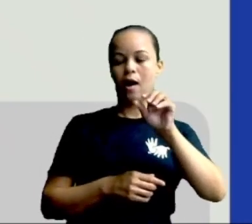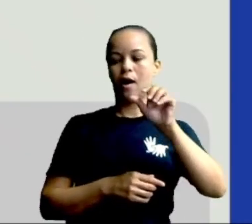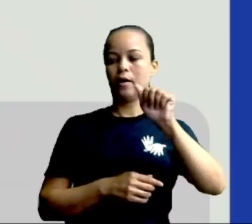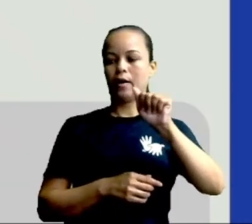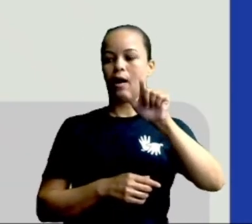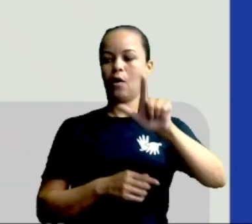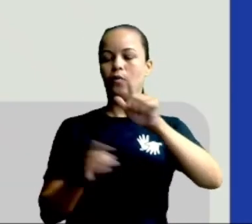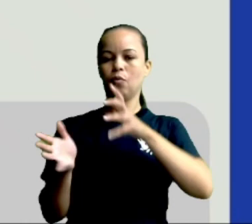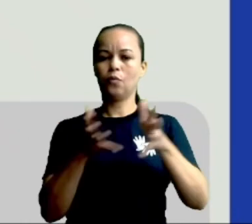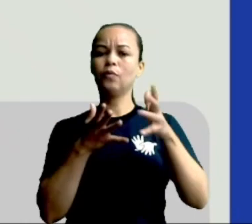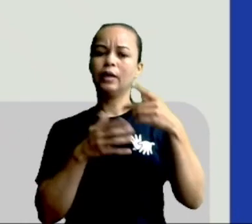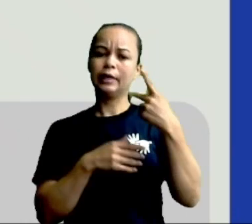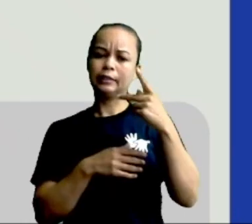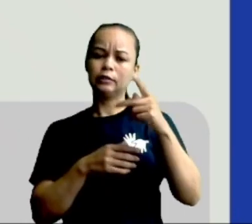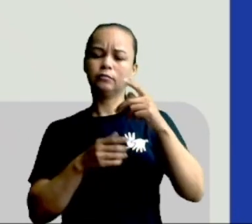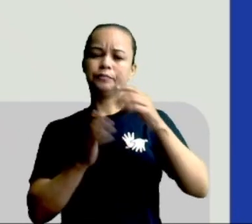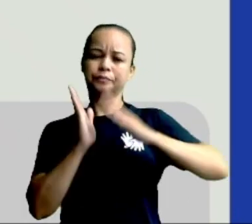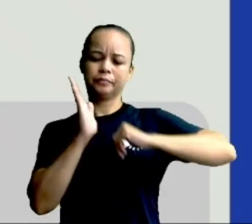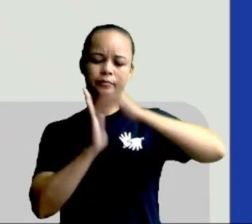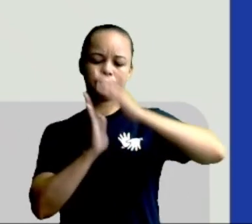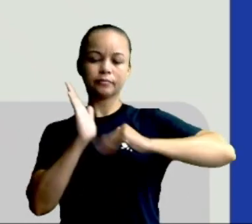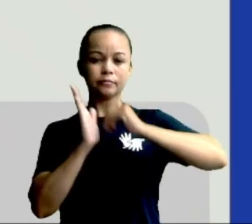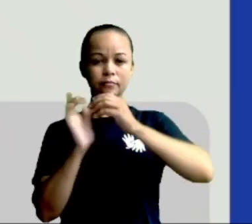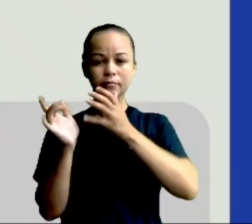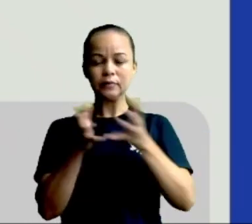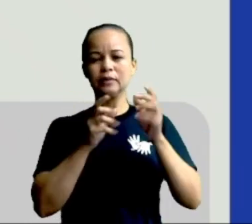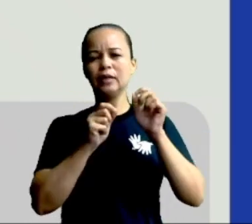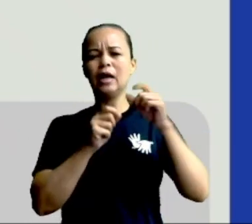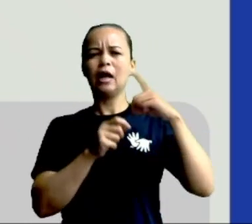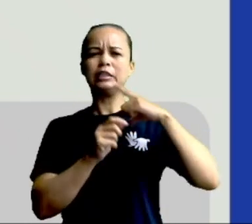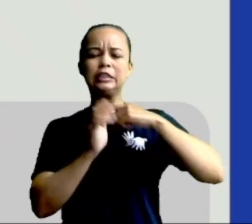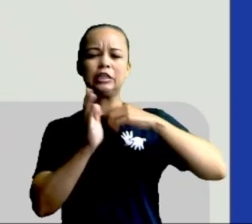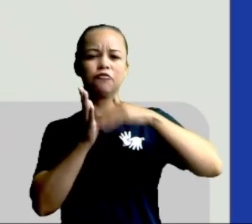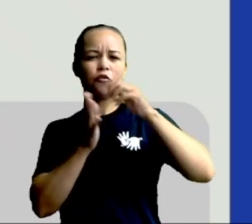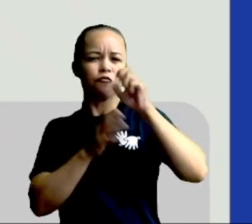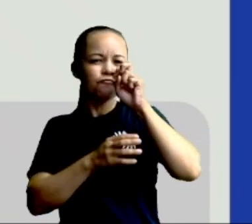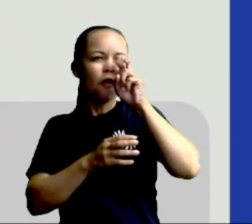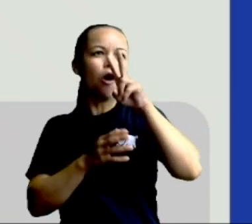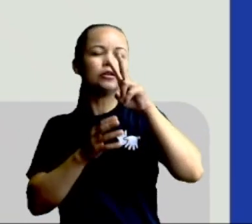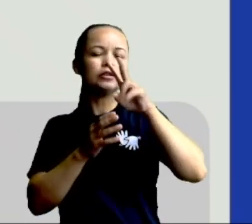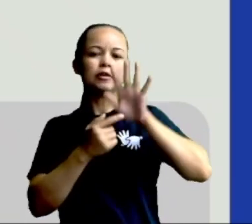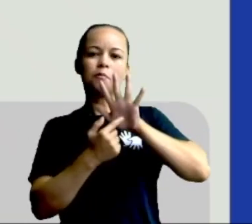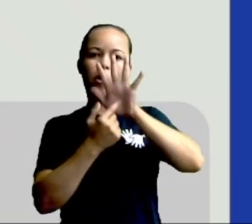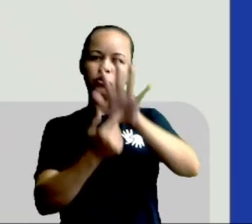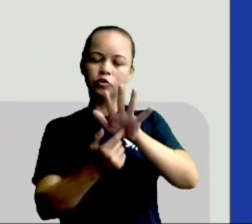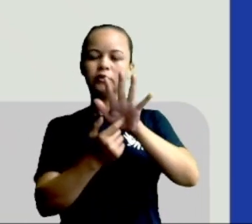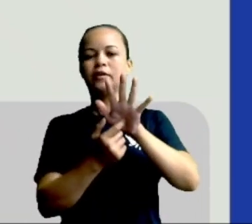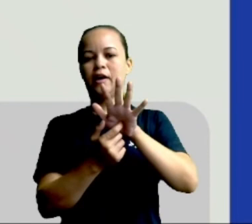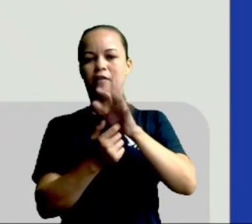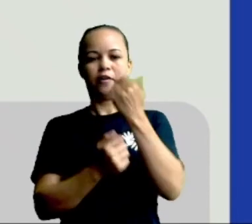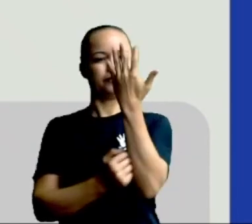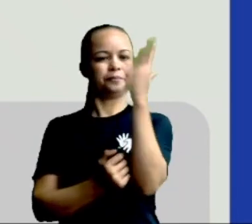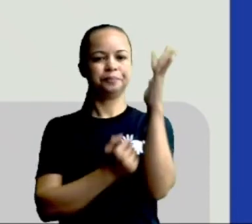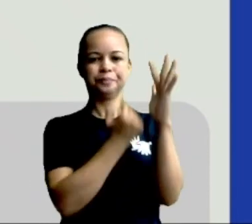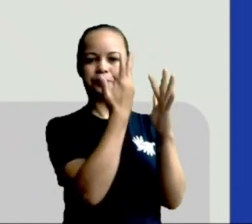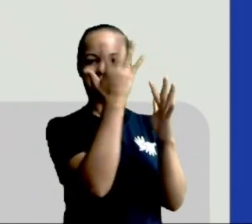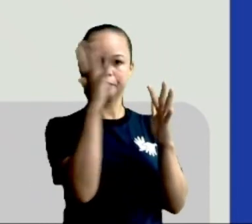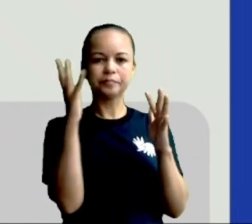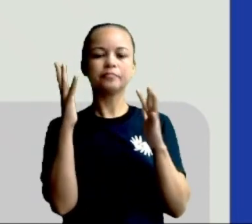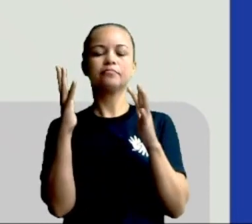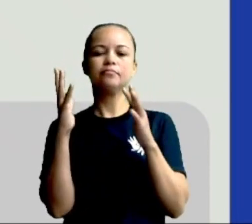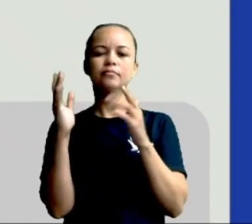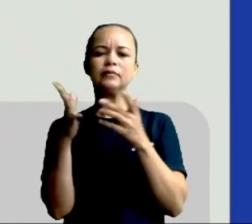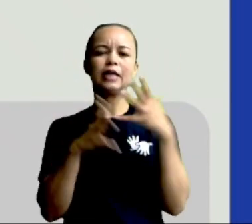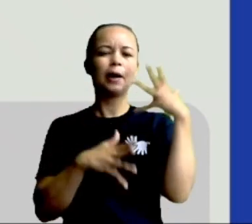seus quadros tinham cores fortes e retratavam paisagens tropicais. A beleza e